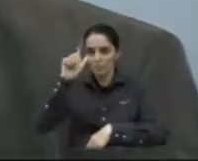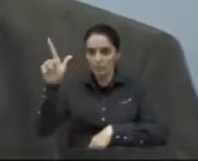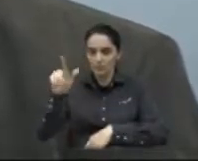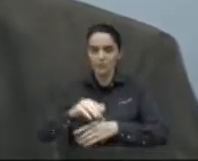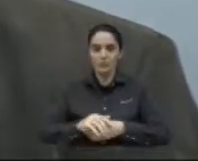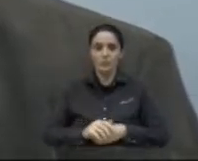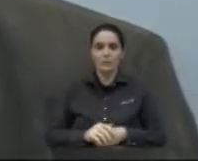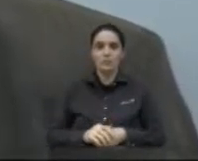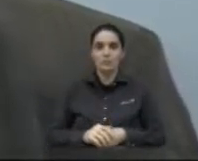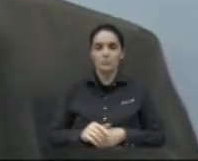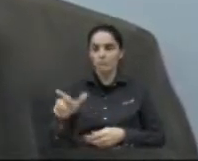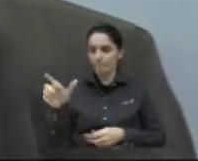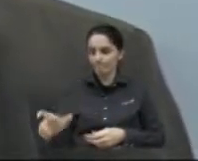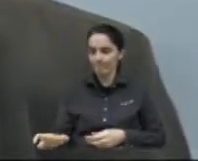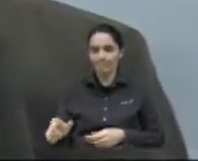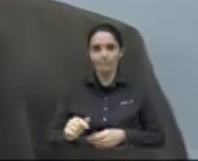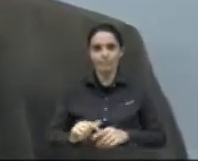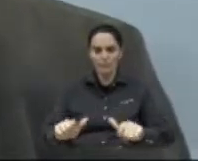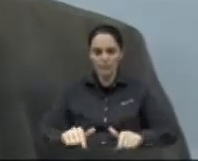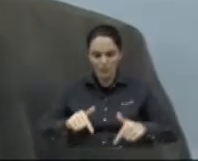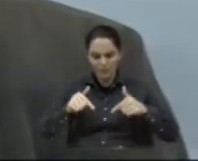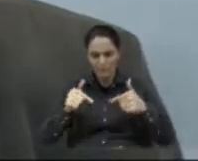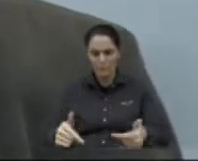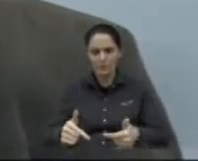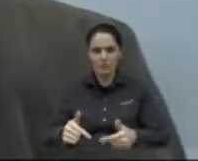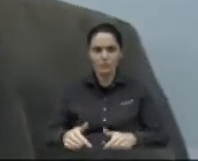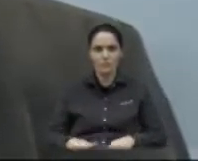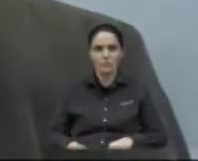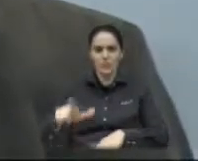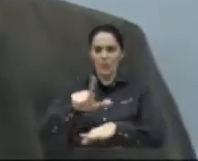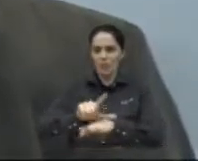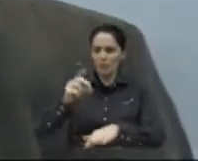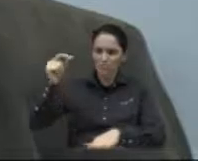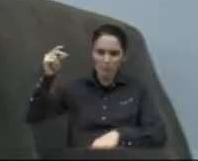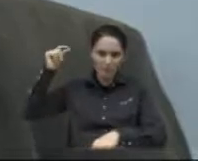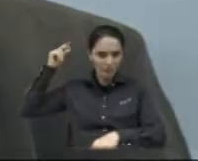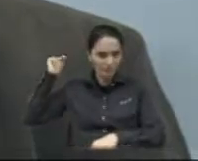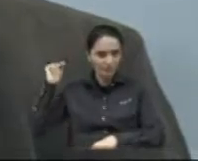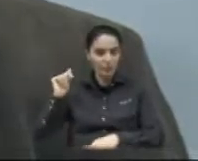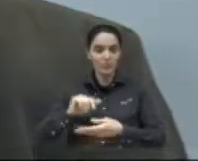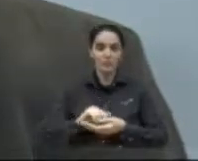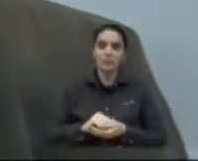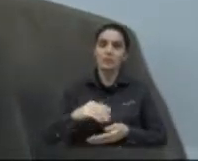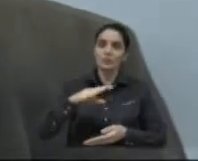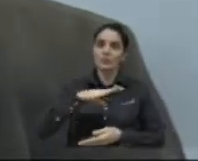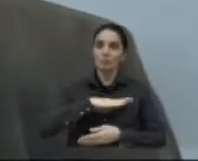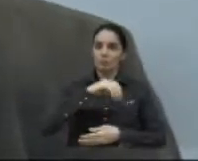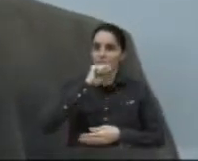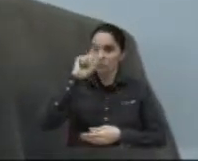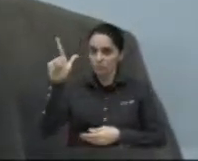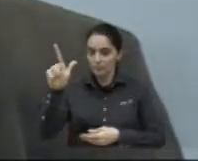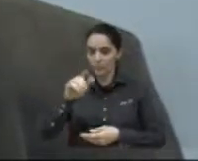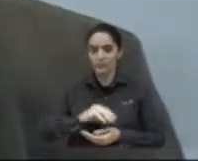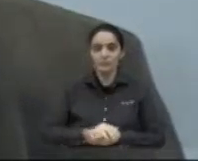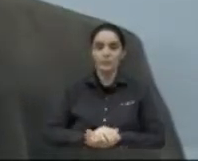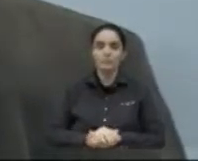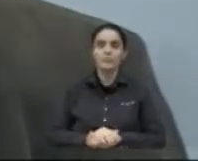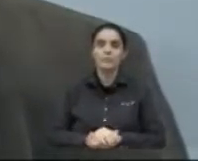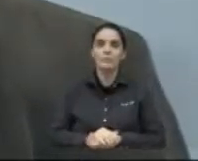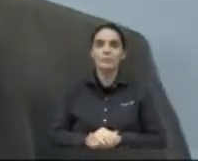uma lutadora, uma comerciante antiga aqui de Limeira, enfim, uma limeirense também. E